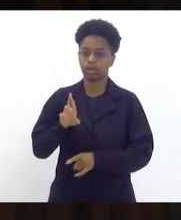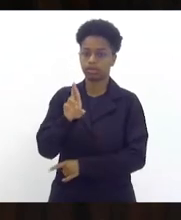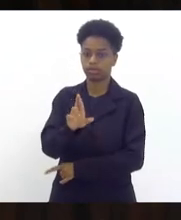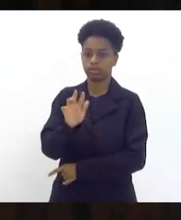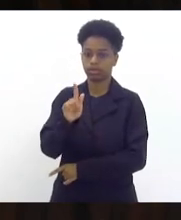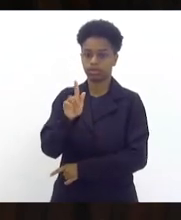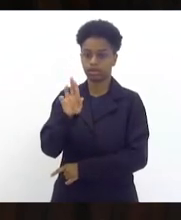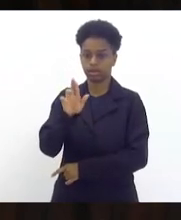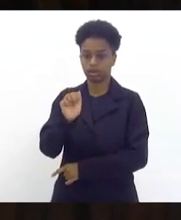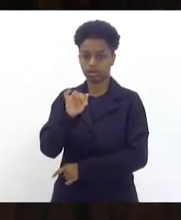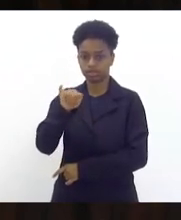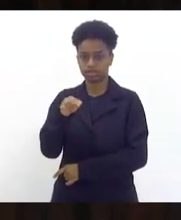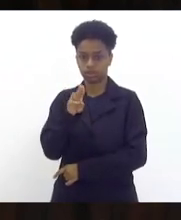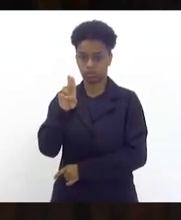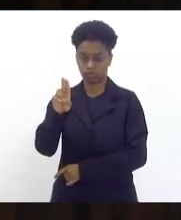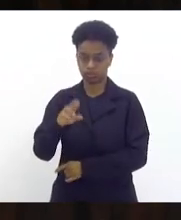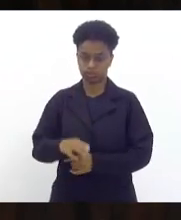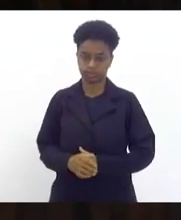Grajaú presente